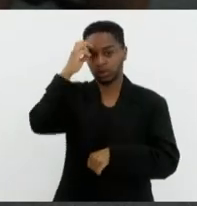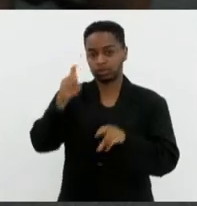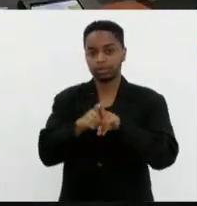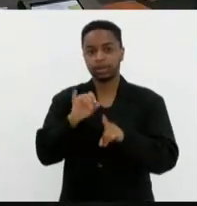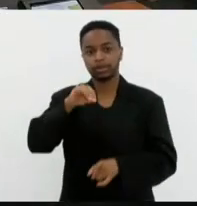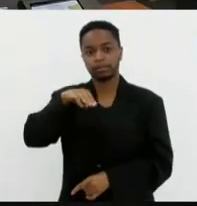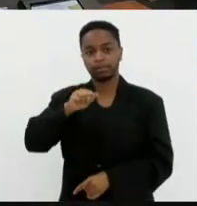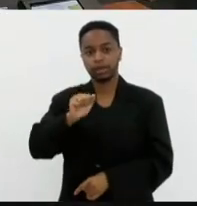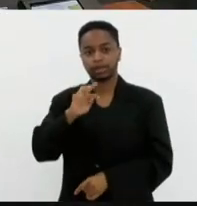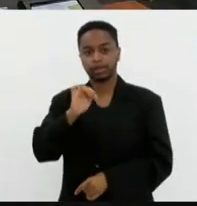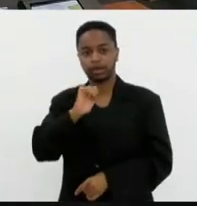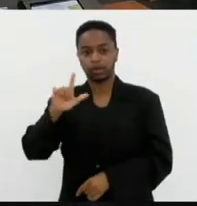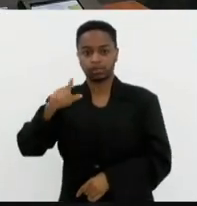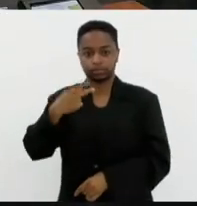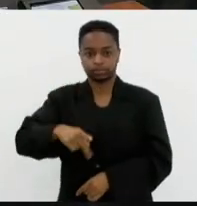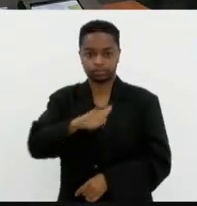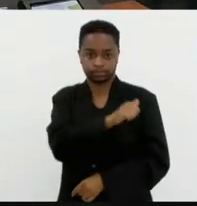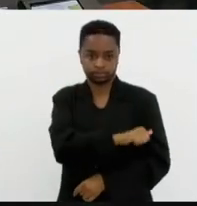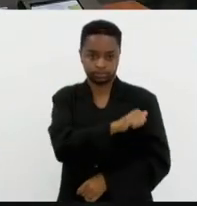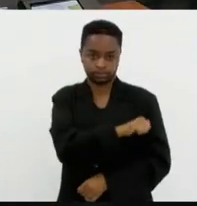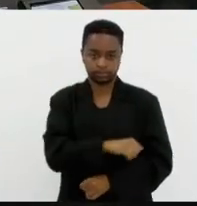Janeiro.